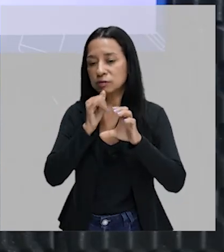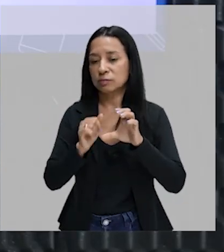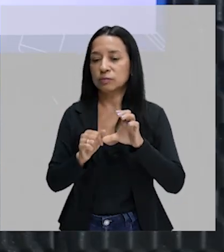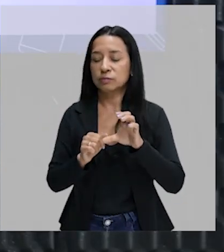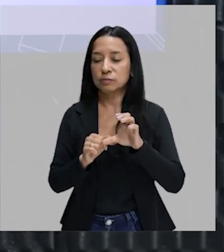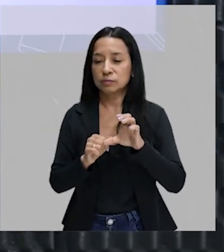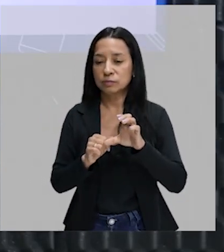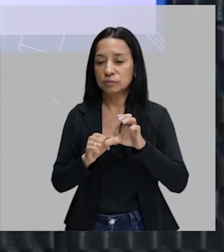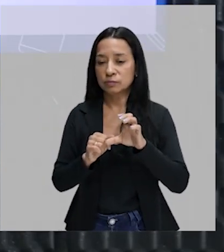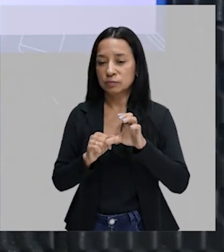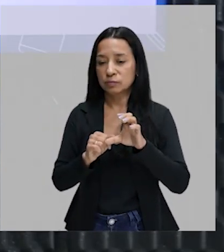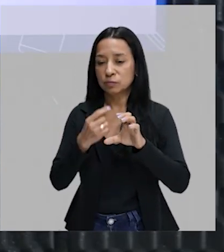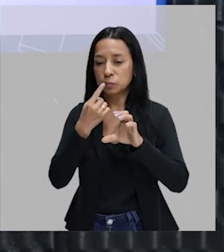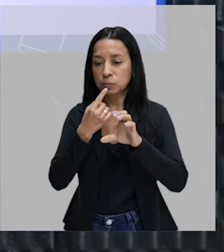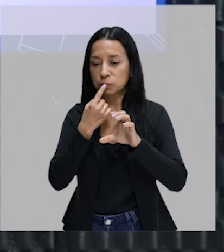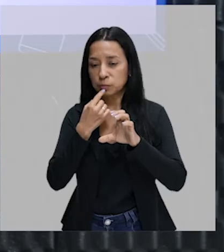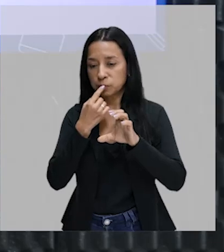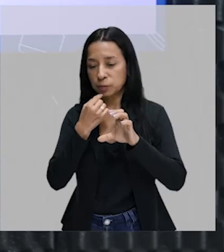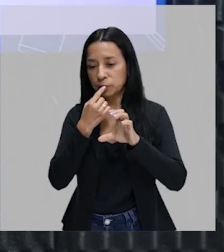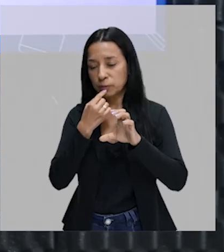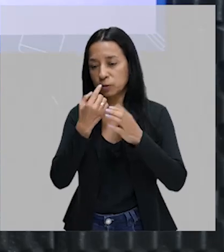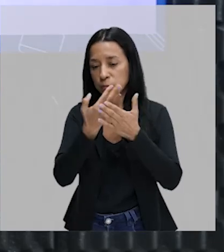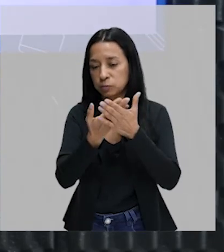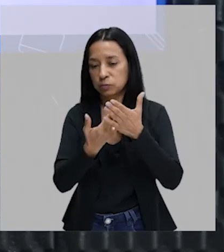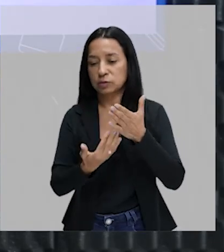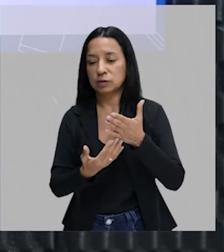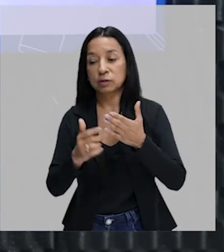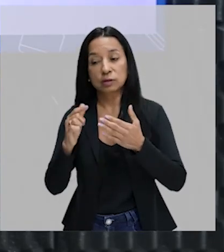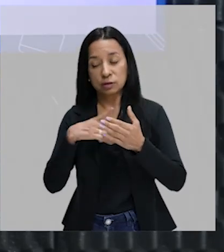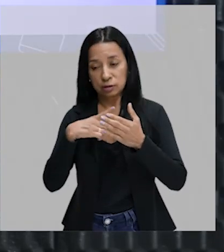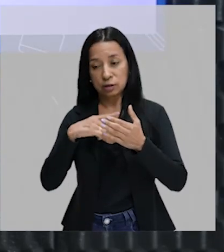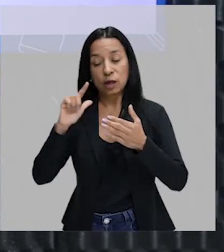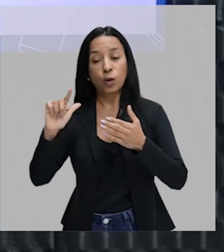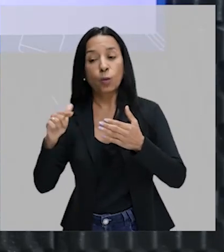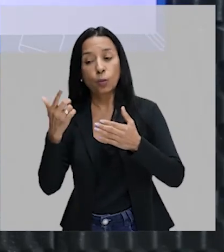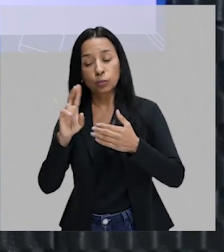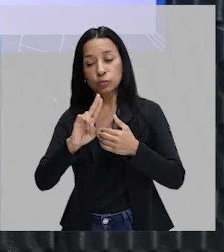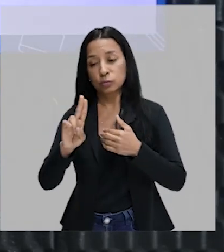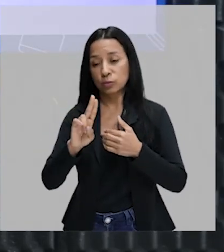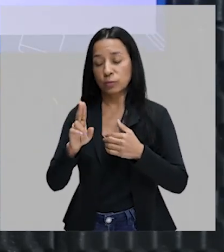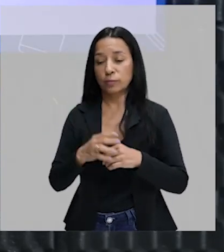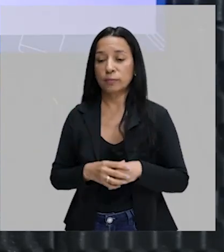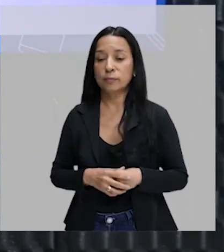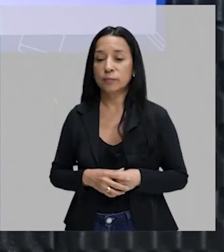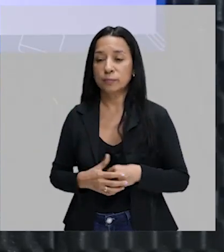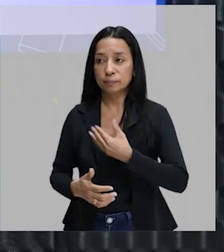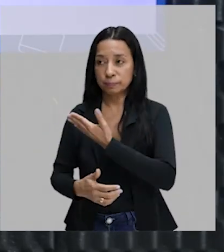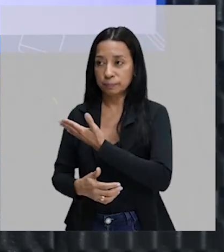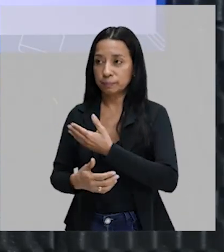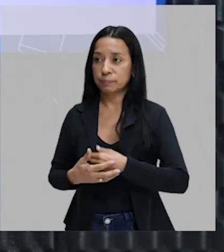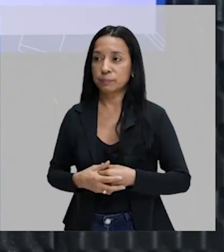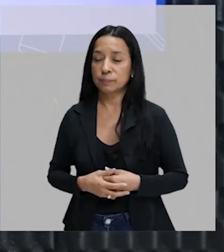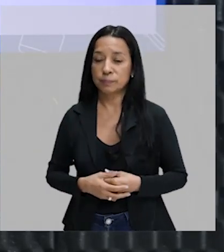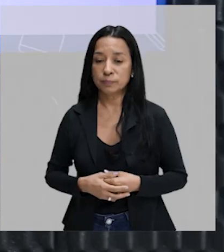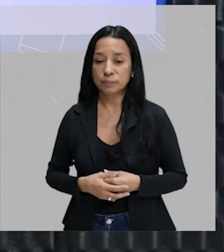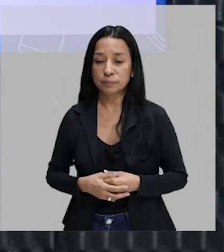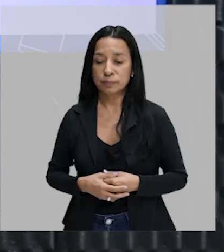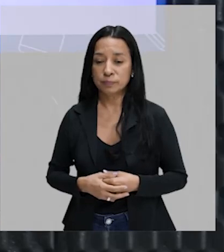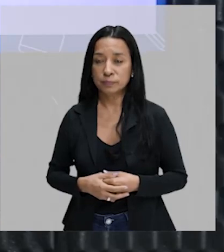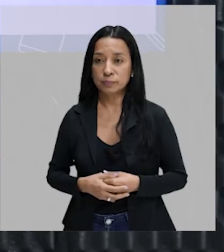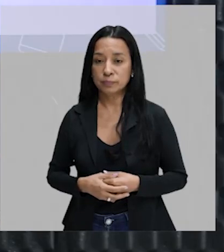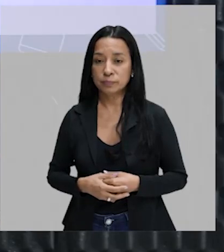ou glóbulo vermelho do sangue, que também tem um outro nome, tá? Eritrócito. Veja, uma célula sem